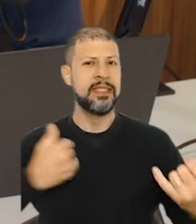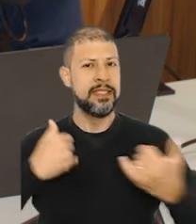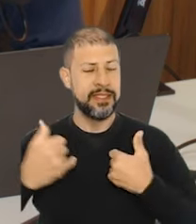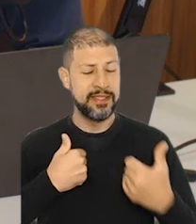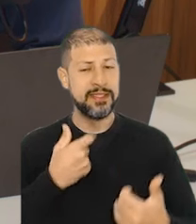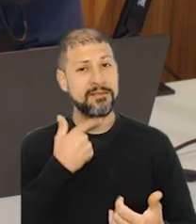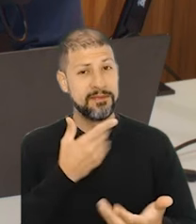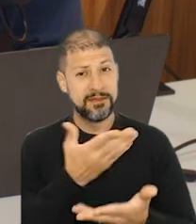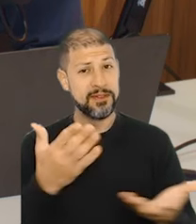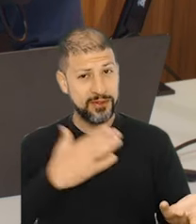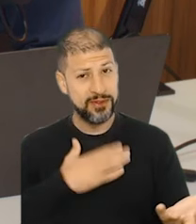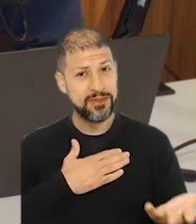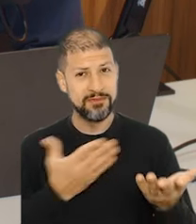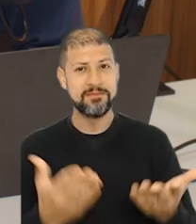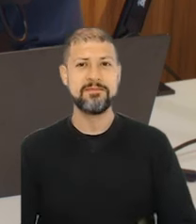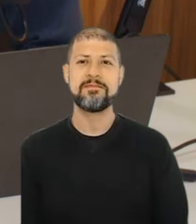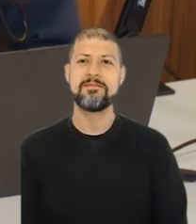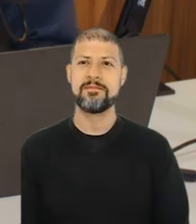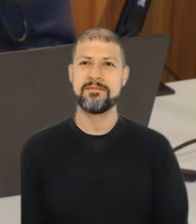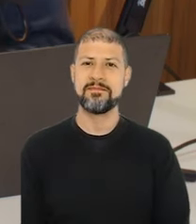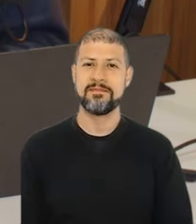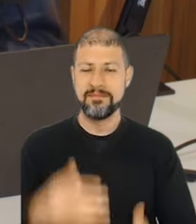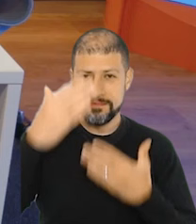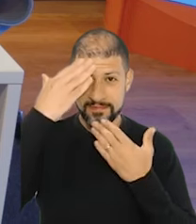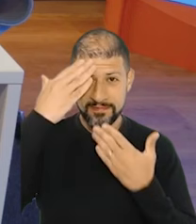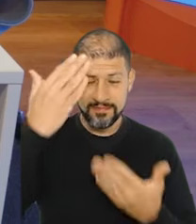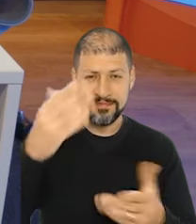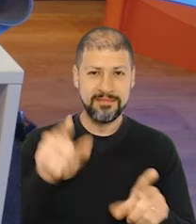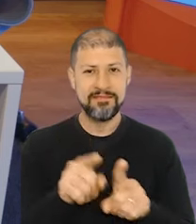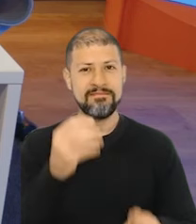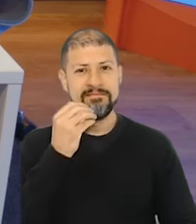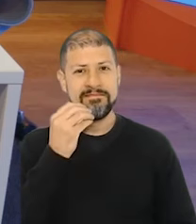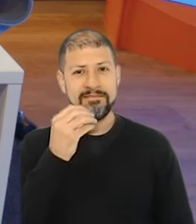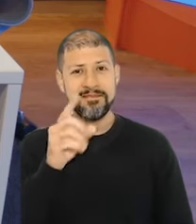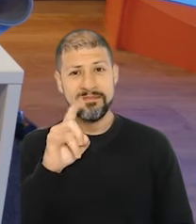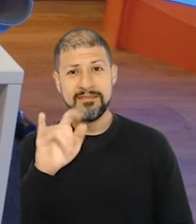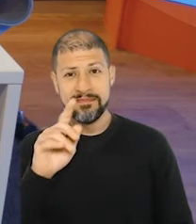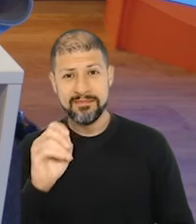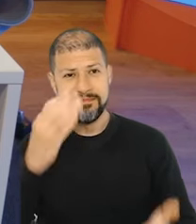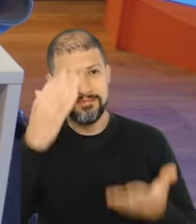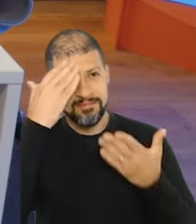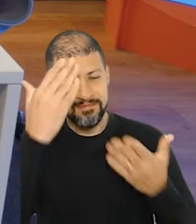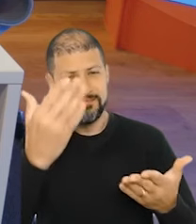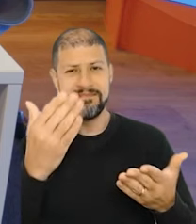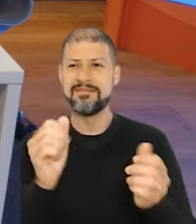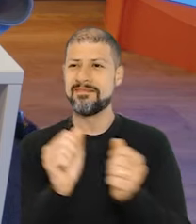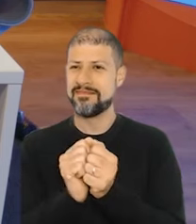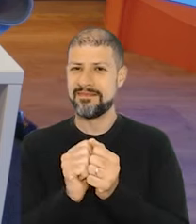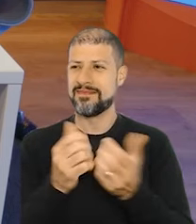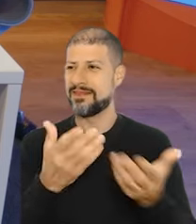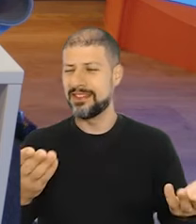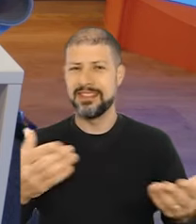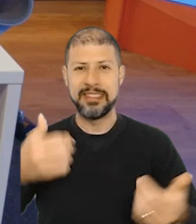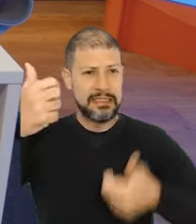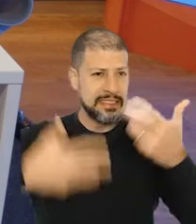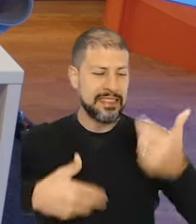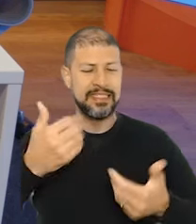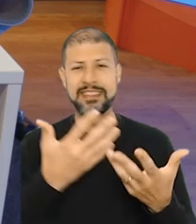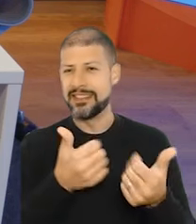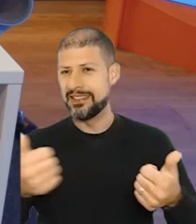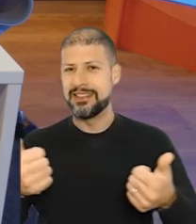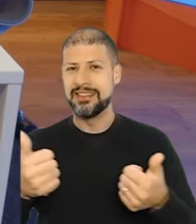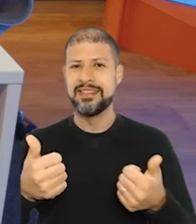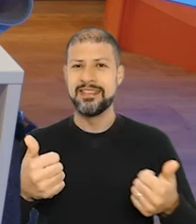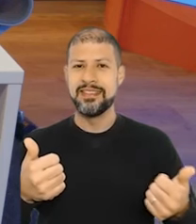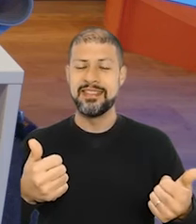tem aí informação espero que vocês tenham gostado perfeito Muito obrigado também pela oportunidade Diego Muito obrigado pela participação por todas